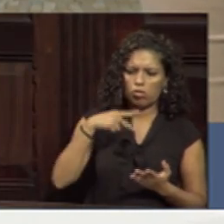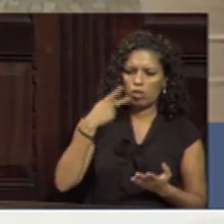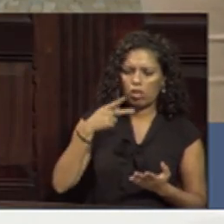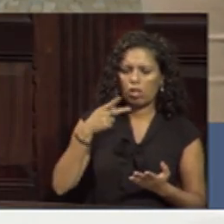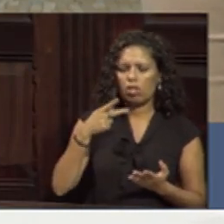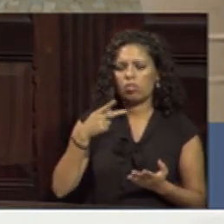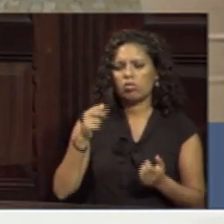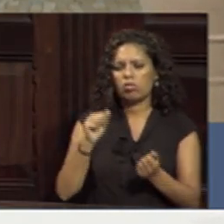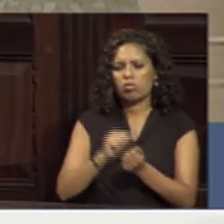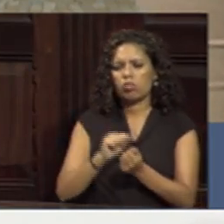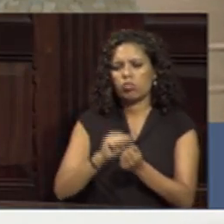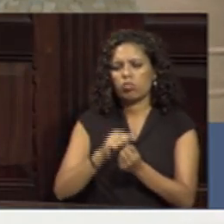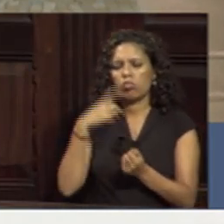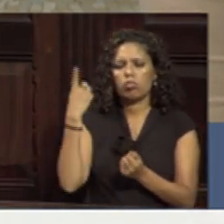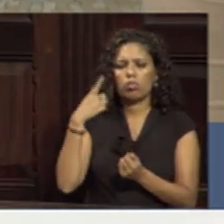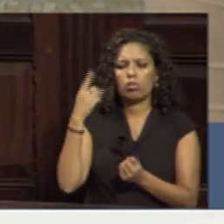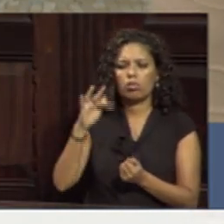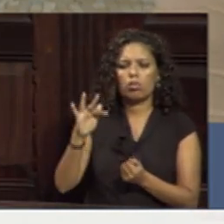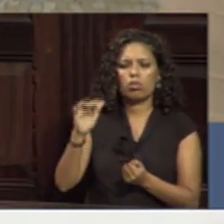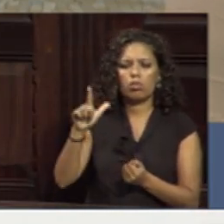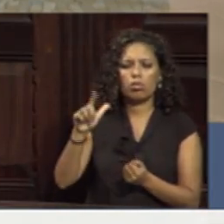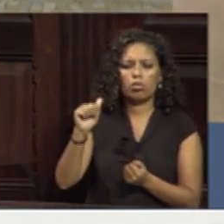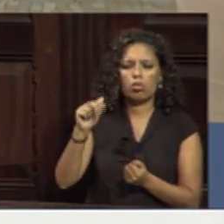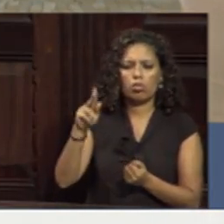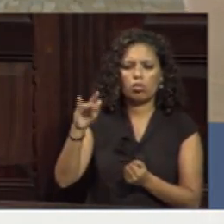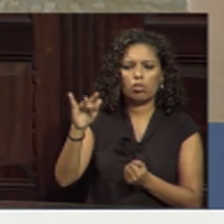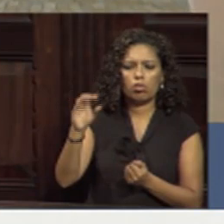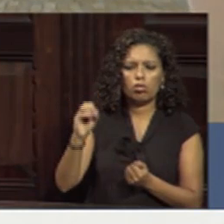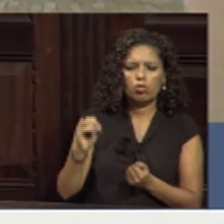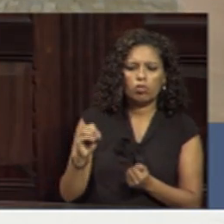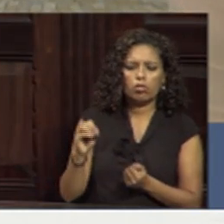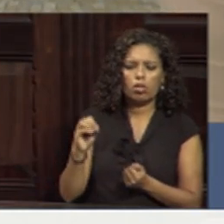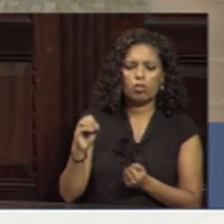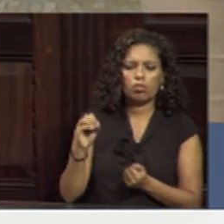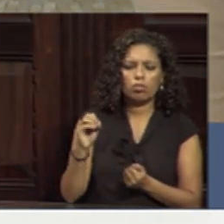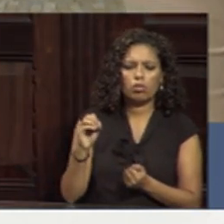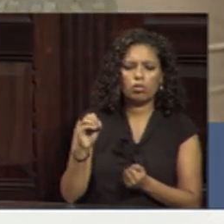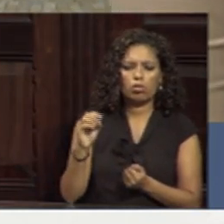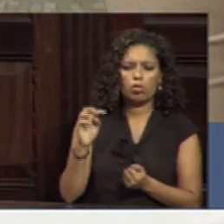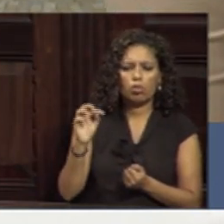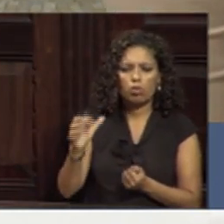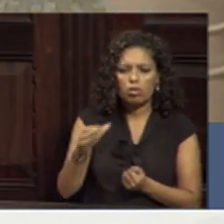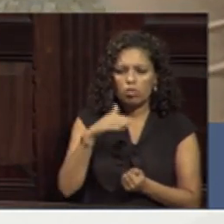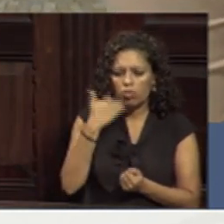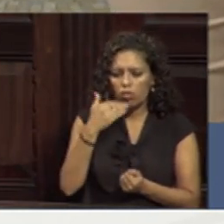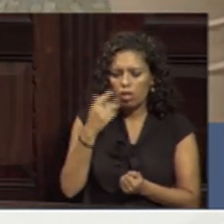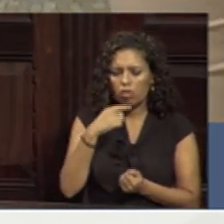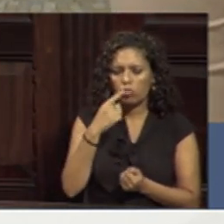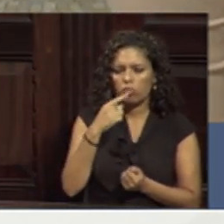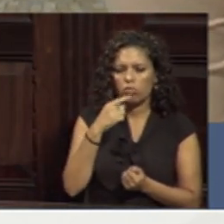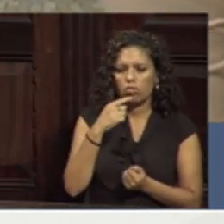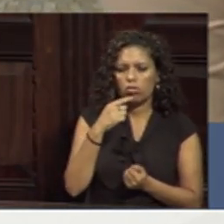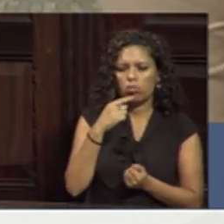que é da bancada do PSOL, e o Flávio quase não aguentava falar. Conversei com o Flávio, o